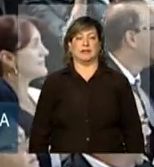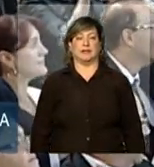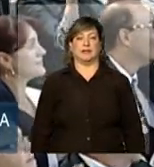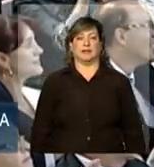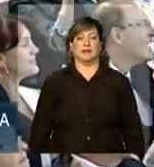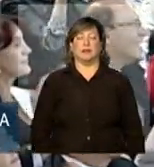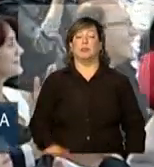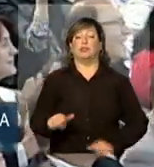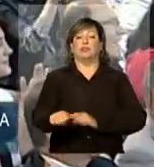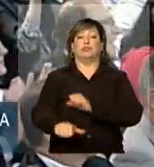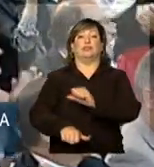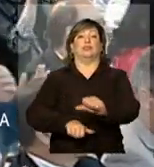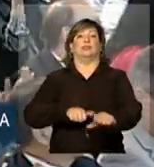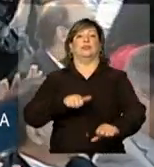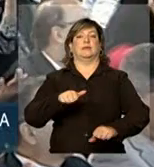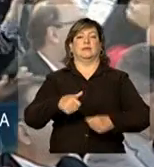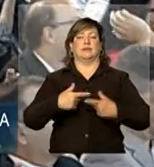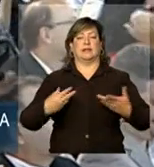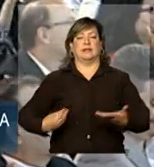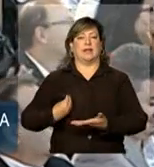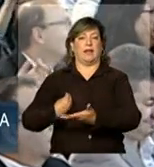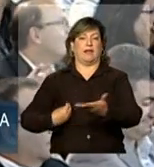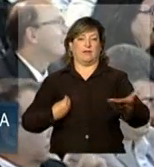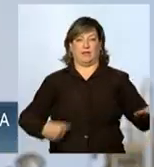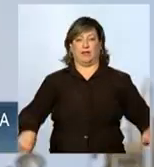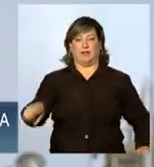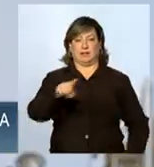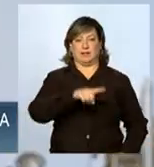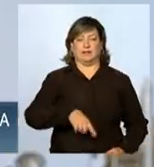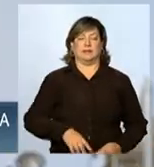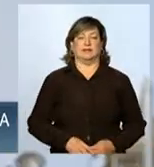essa transformação na vida de vocês,